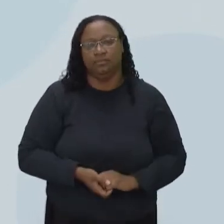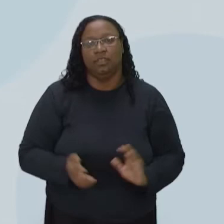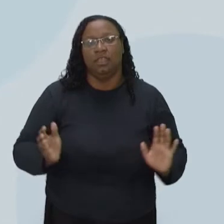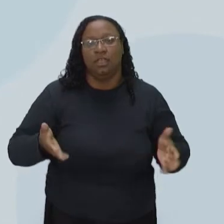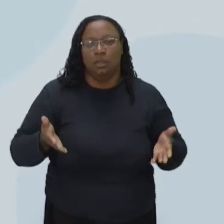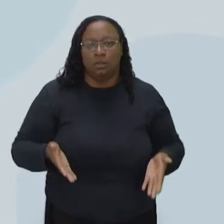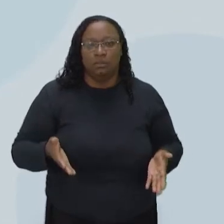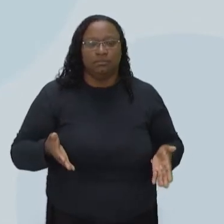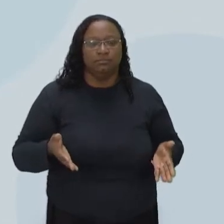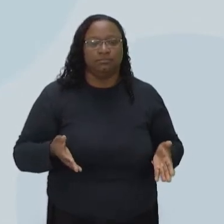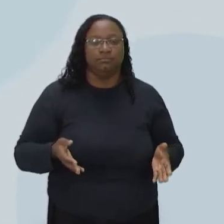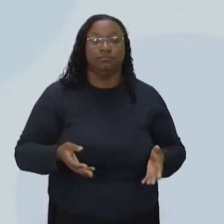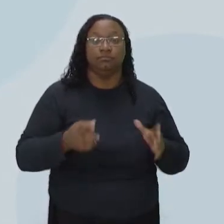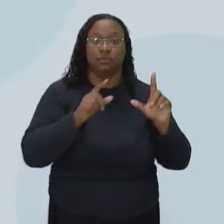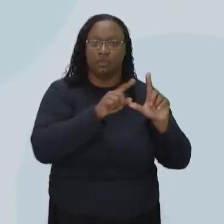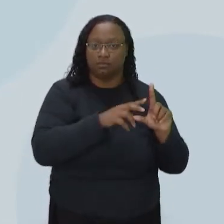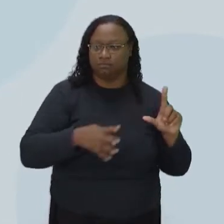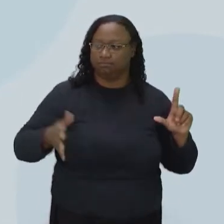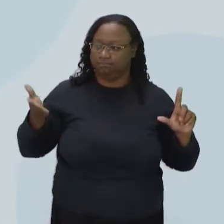ficar π